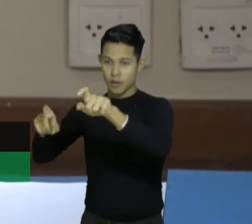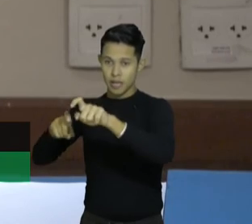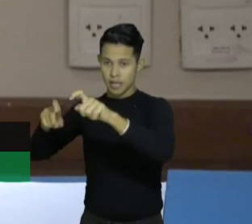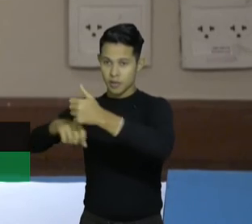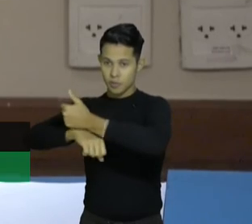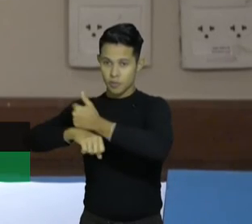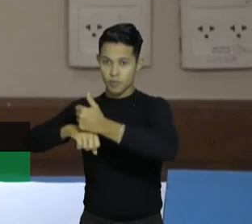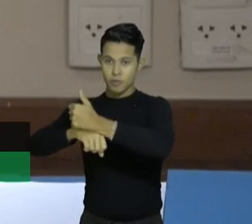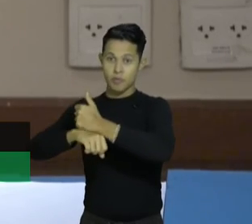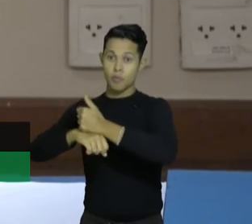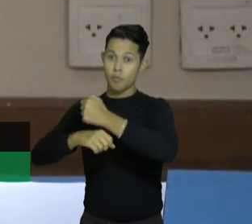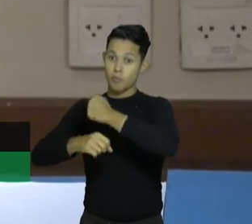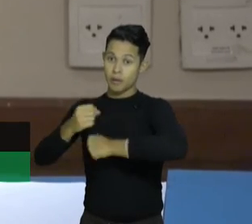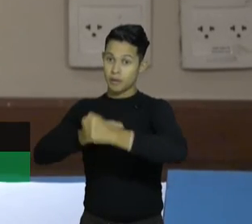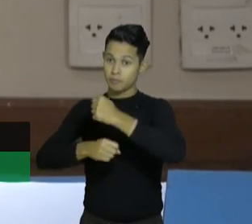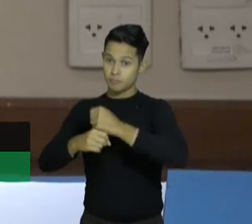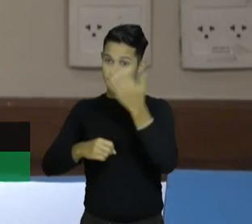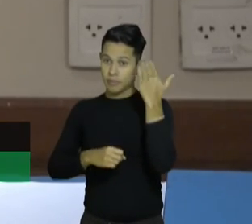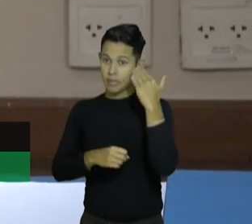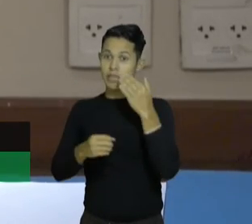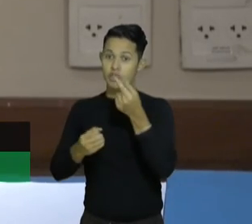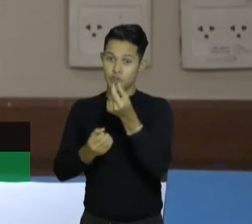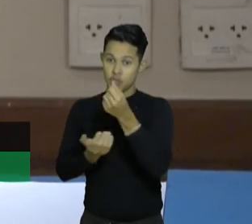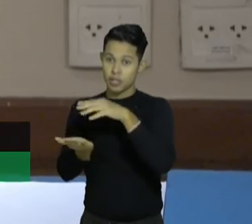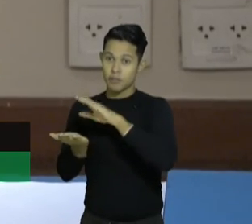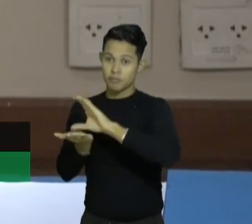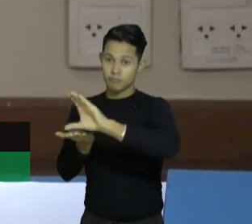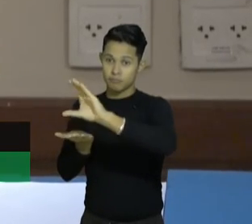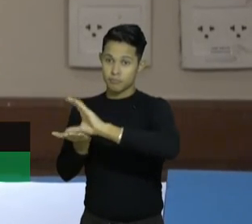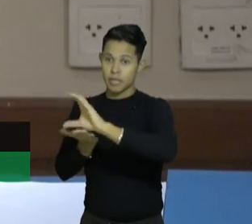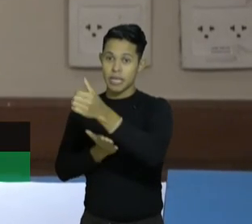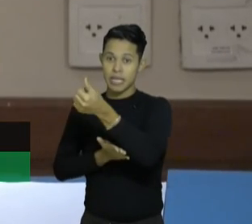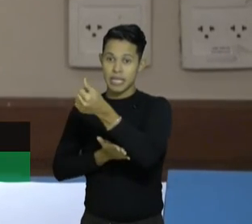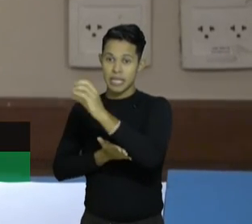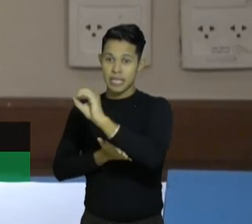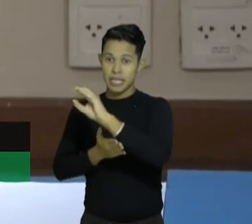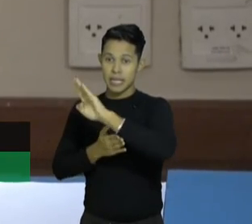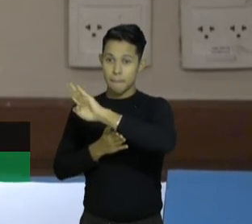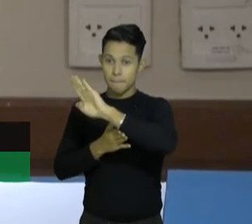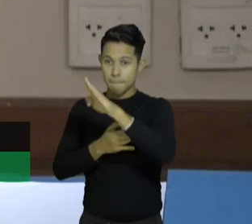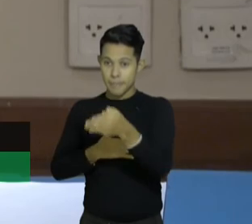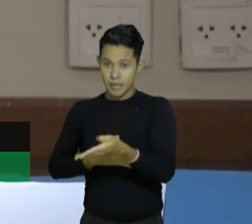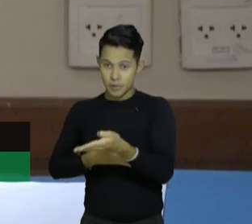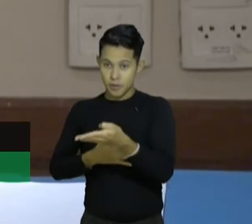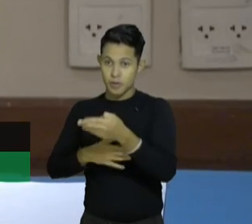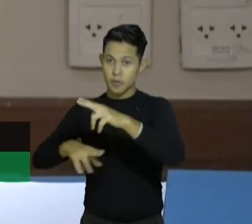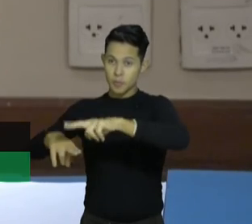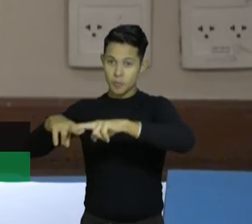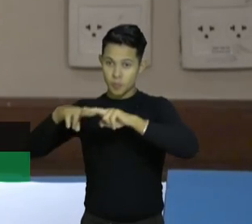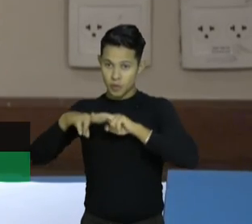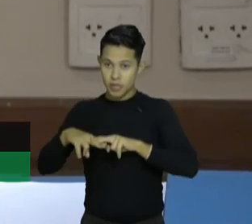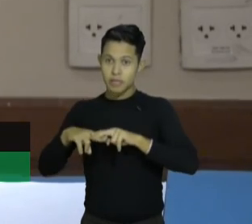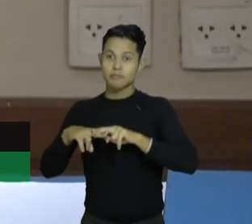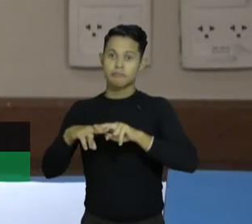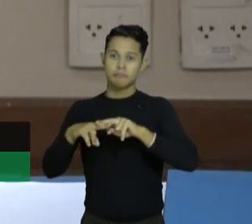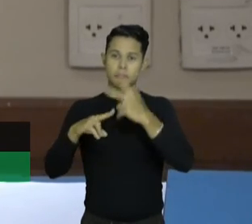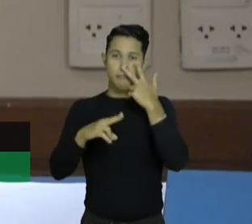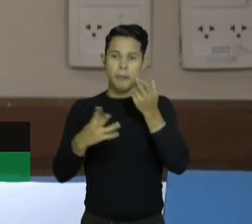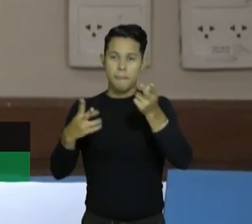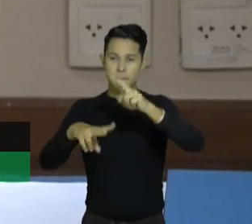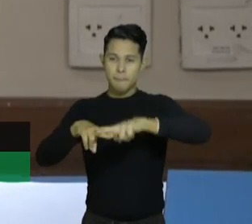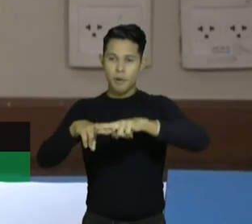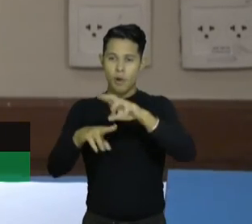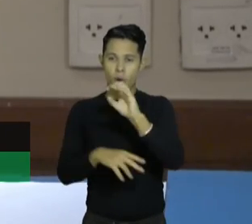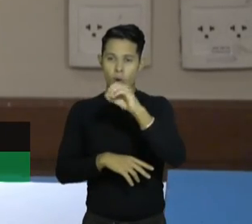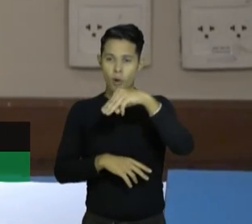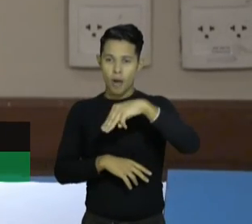bilhões para isso né então considerando que que tudo isso tá amarrado na OMC é muito difícil a gente desamarrar